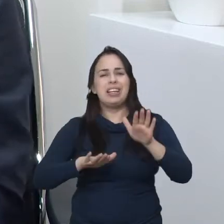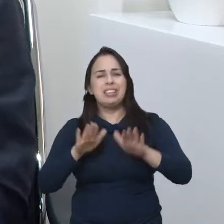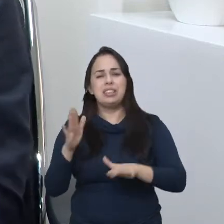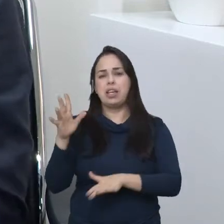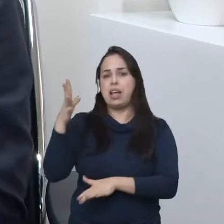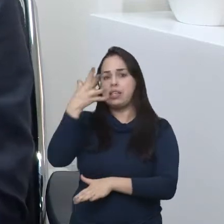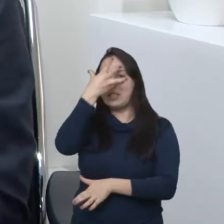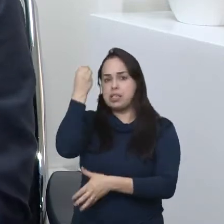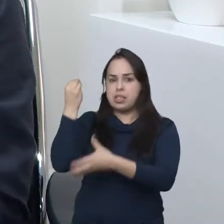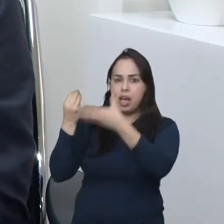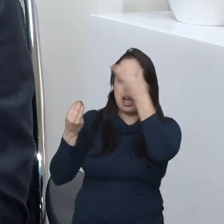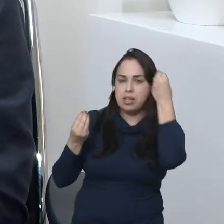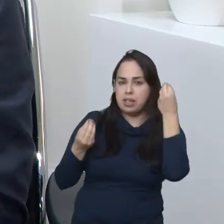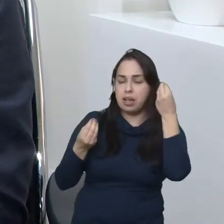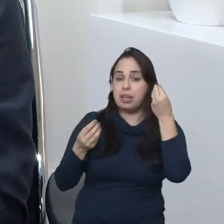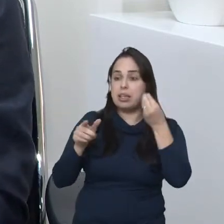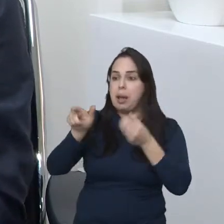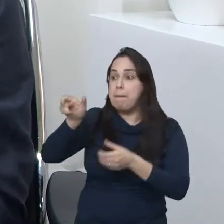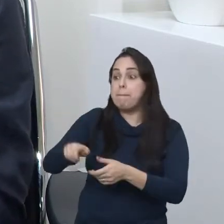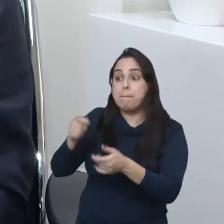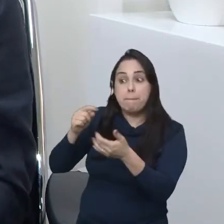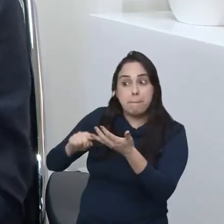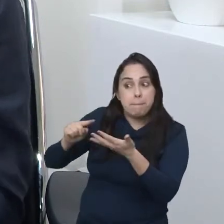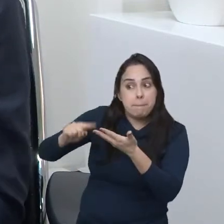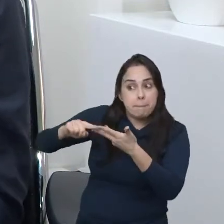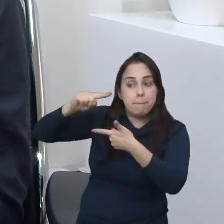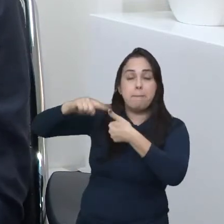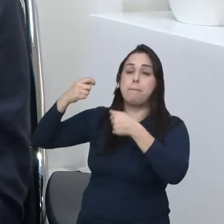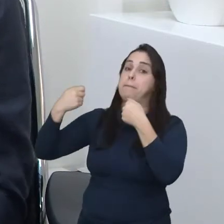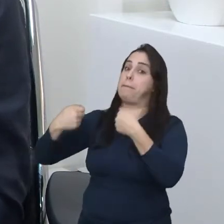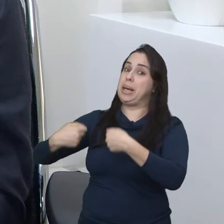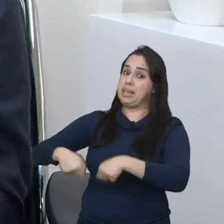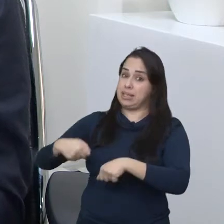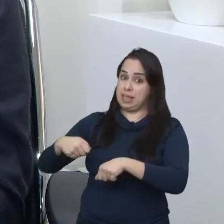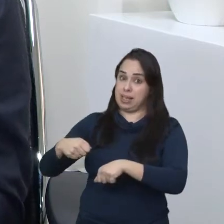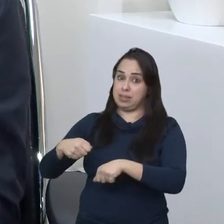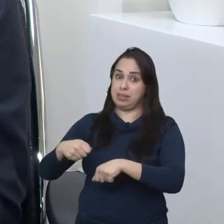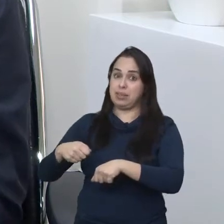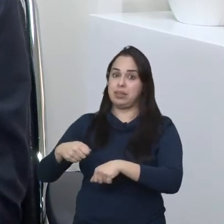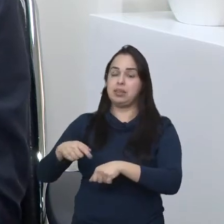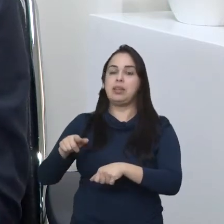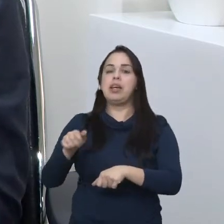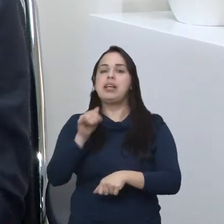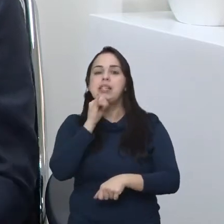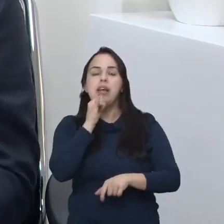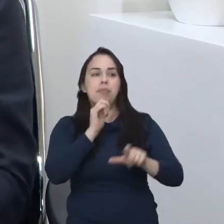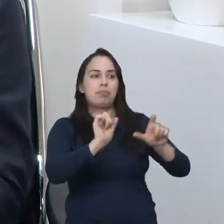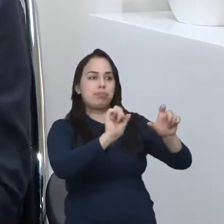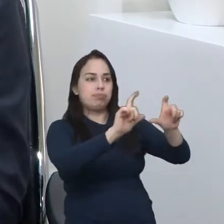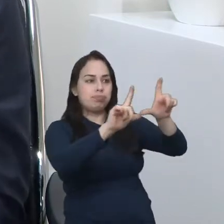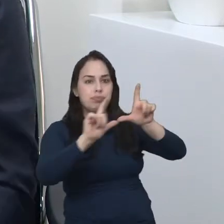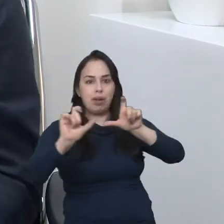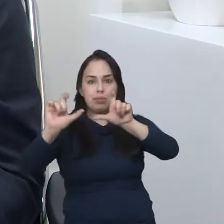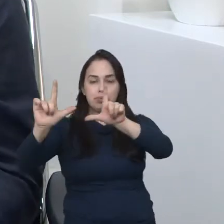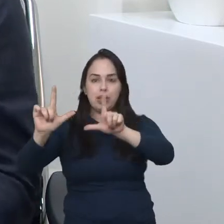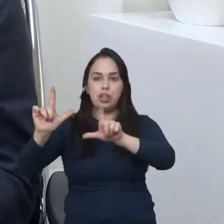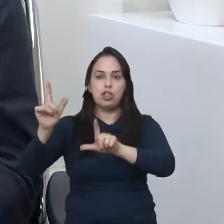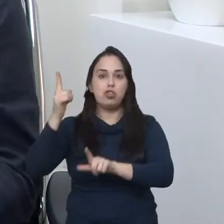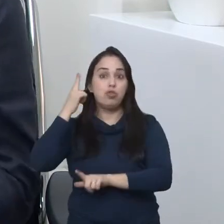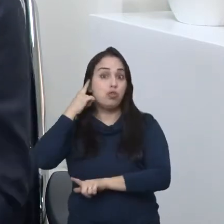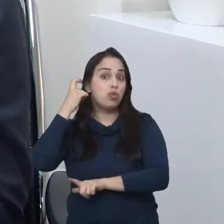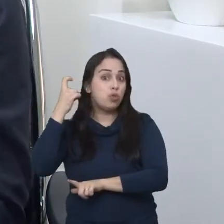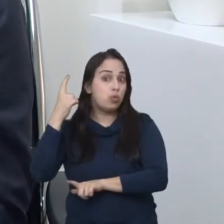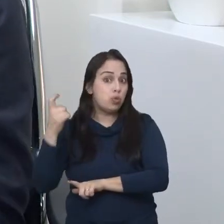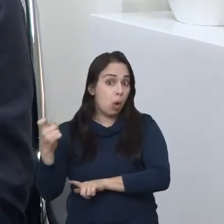gente sempre esquece a relação e a necessidade que o deficiente visual tem de sinalização, de